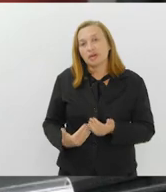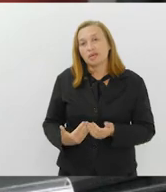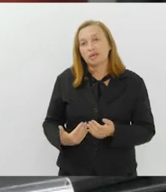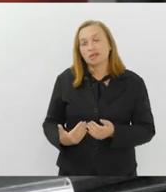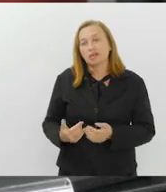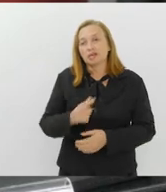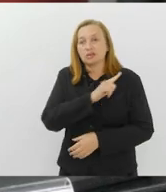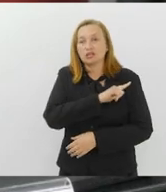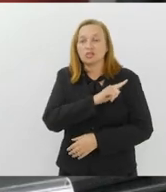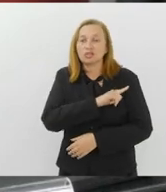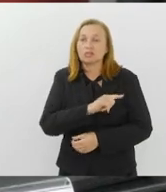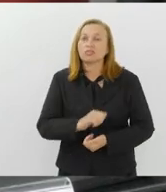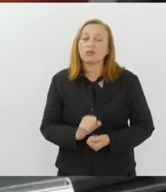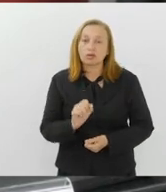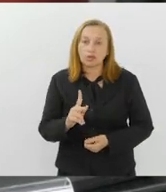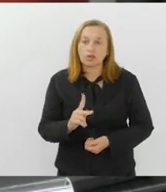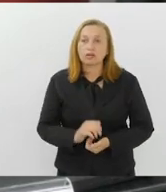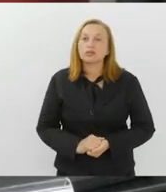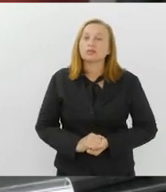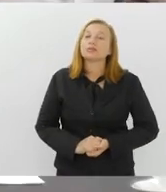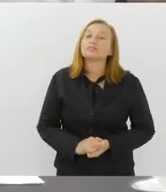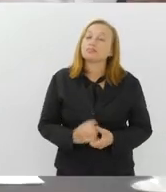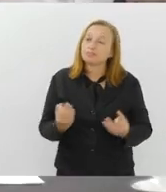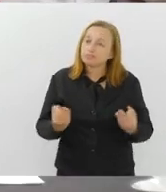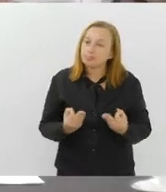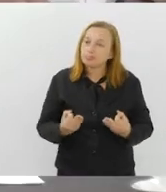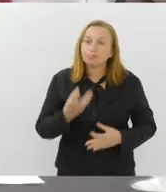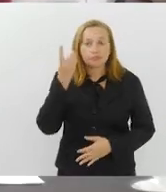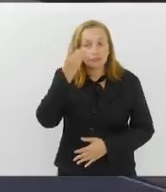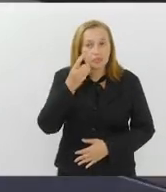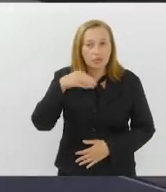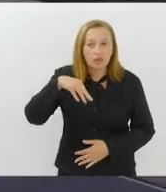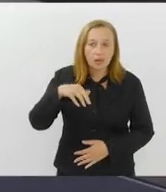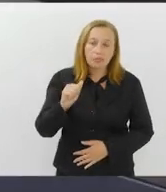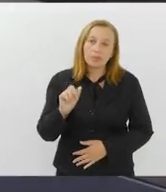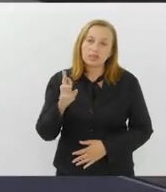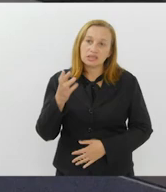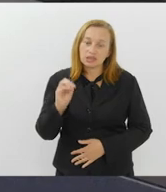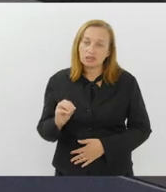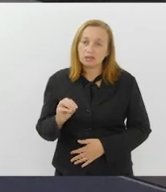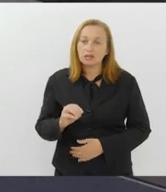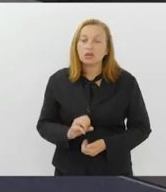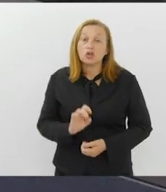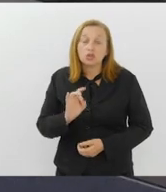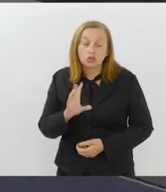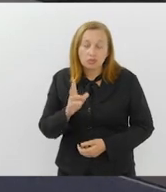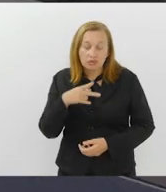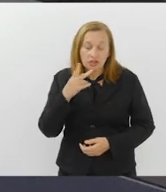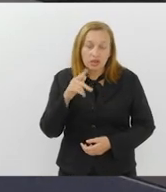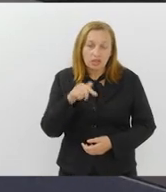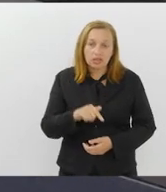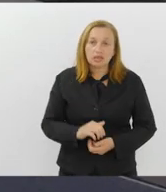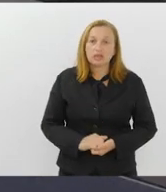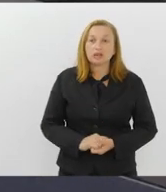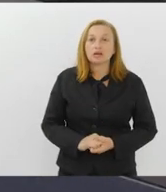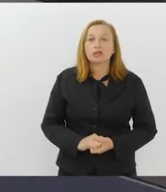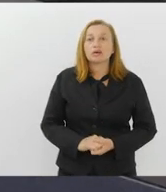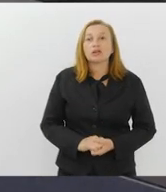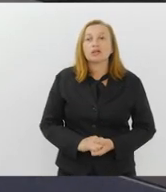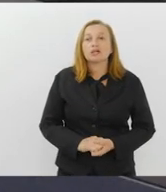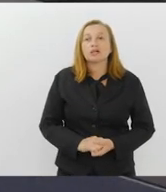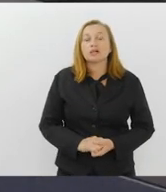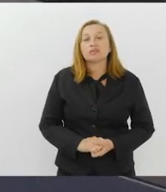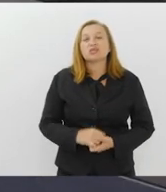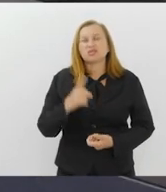Da condição. Ok. Perfeito. Deputado Marcelo? Não, só para ressaltar aqui, né, como é